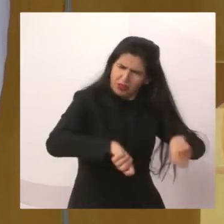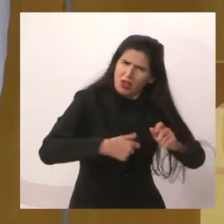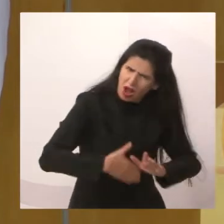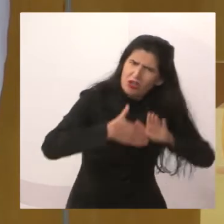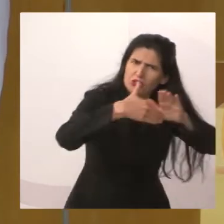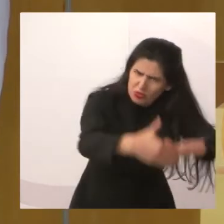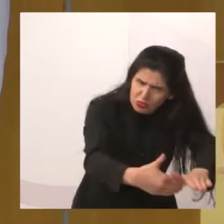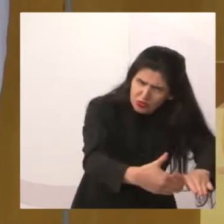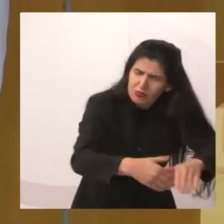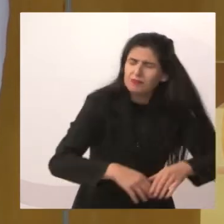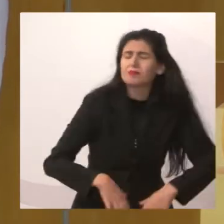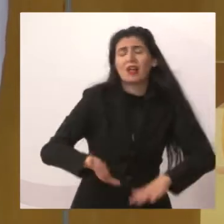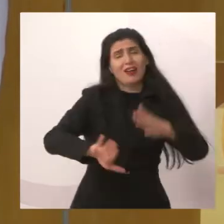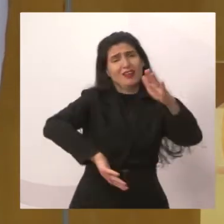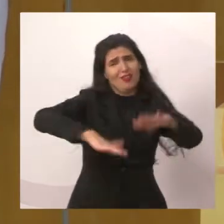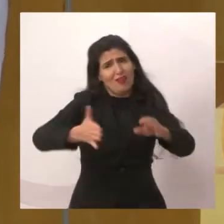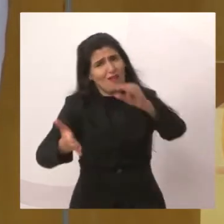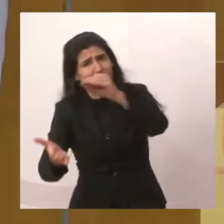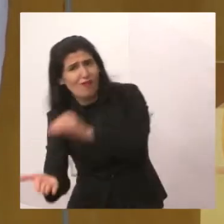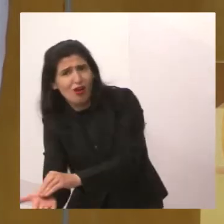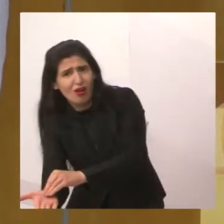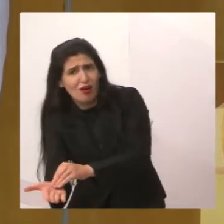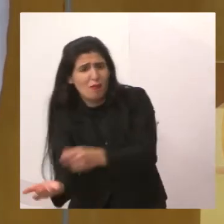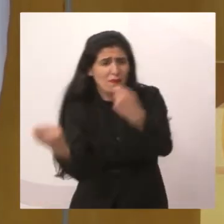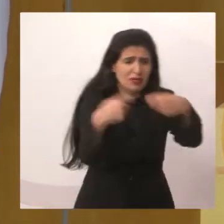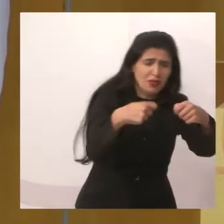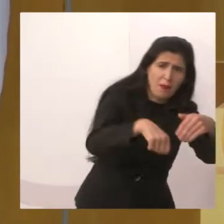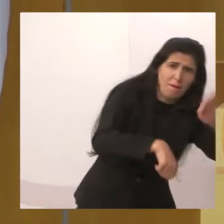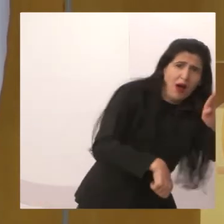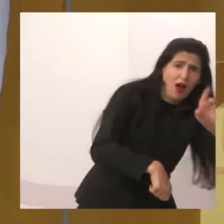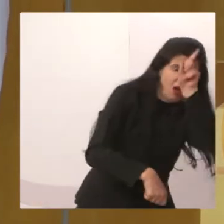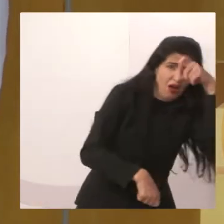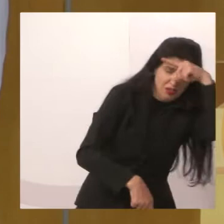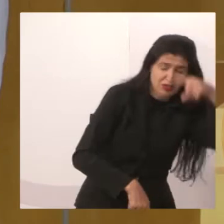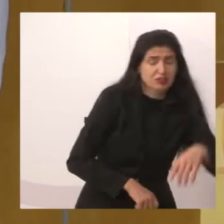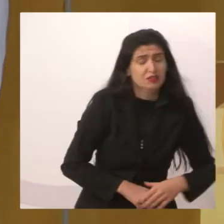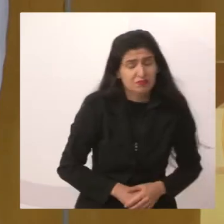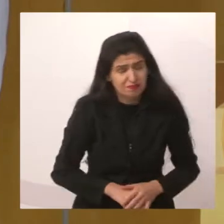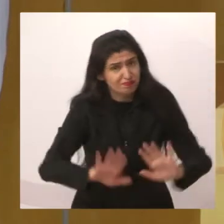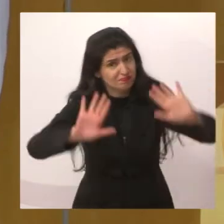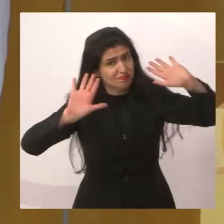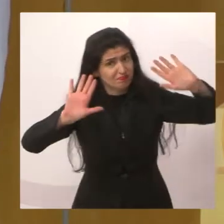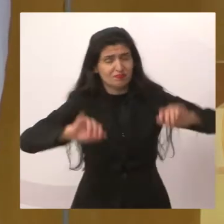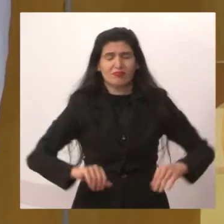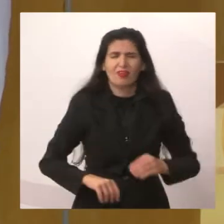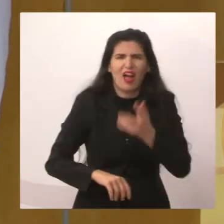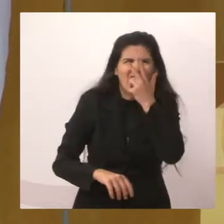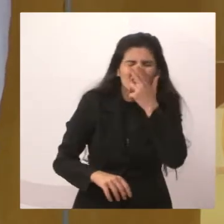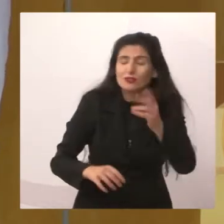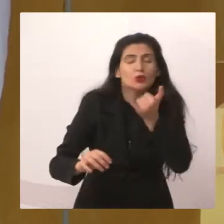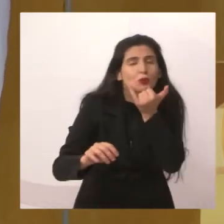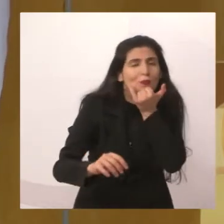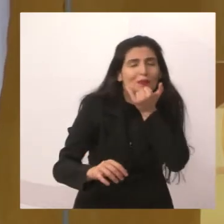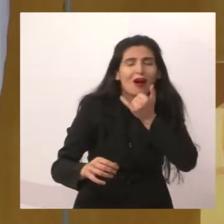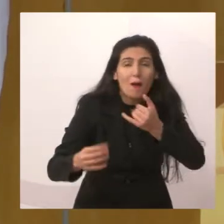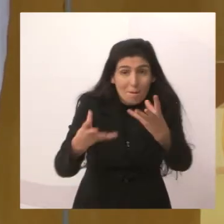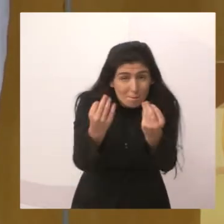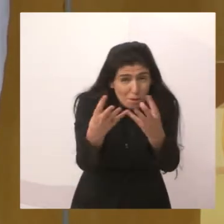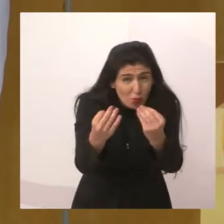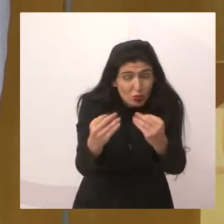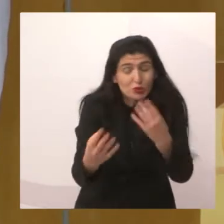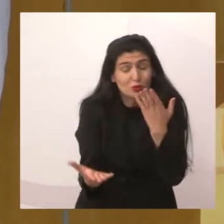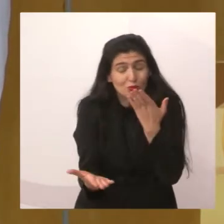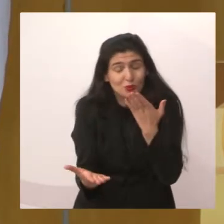na educação. Então, se chegar à conclusão no município que a porcentagem para a educação está muito, então já diminui. E daí